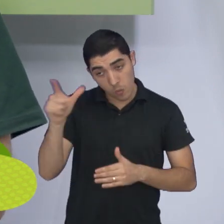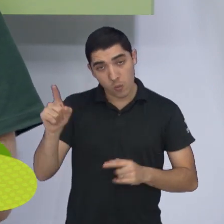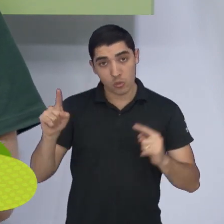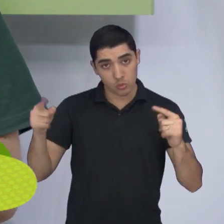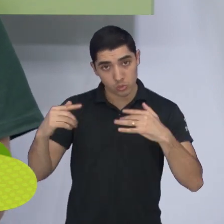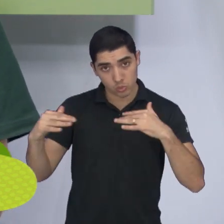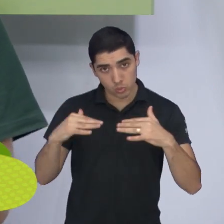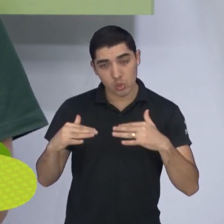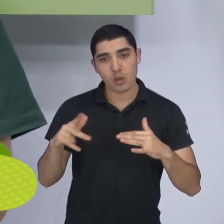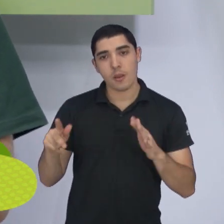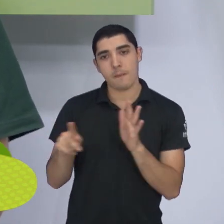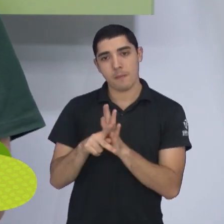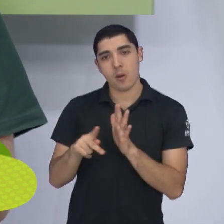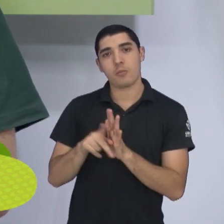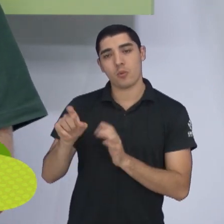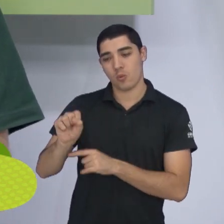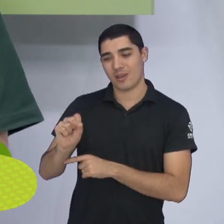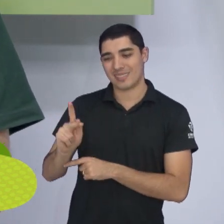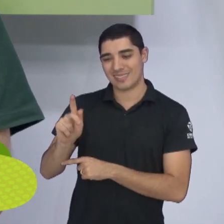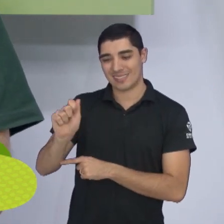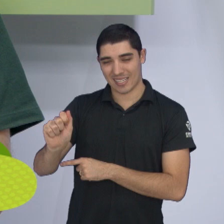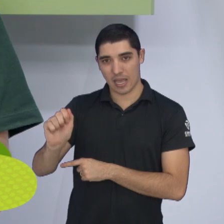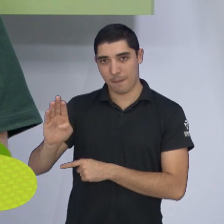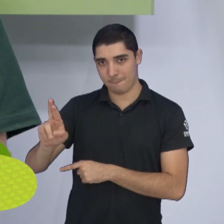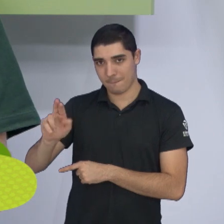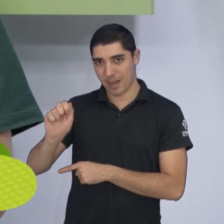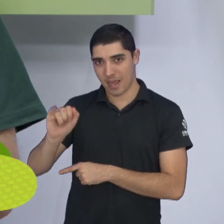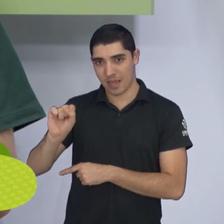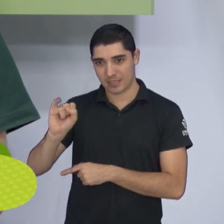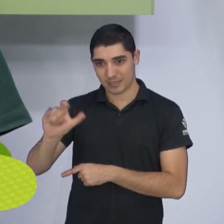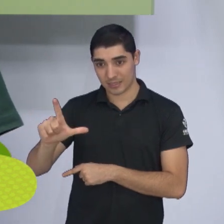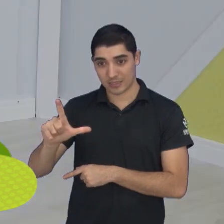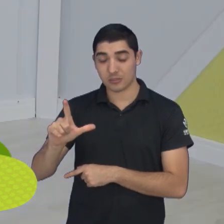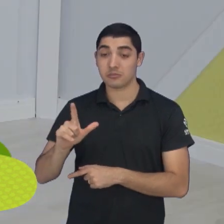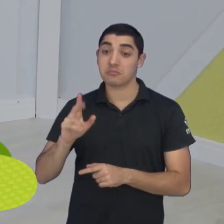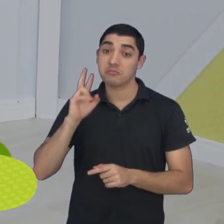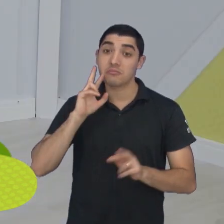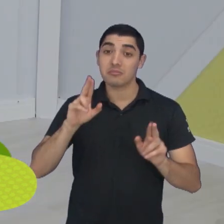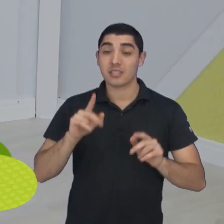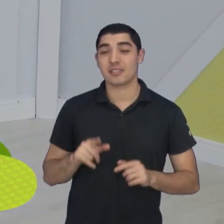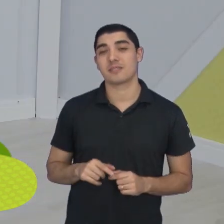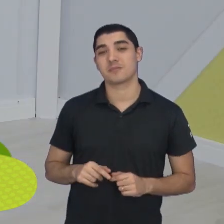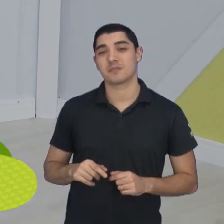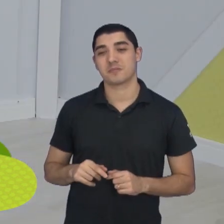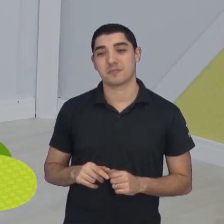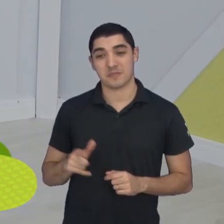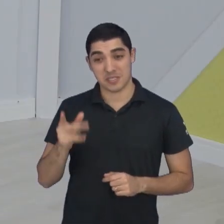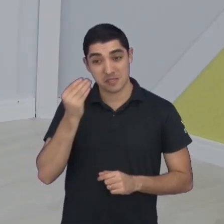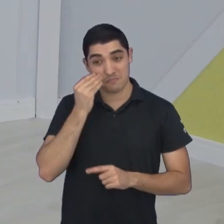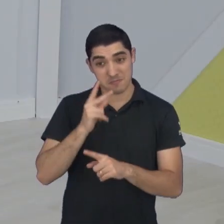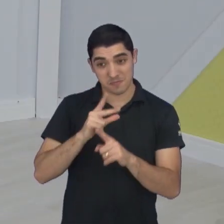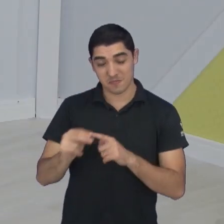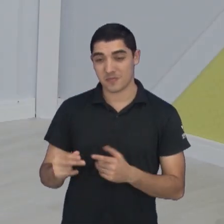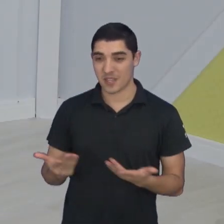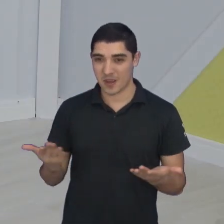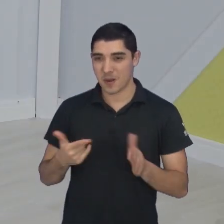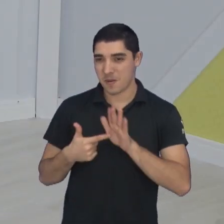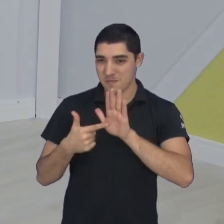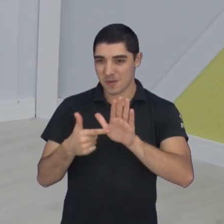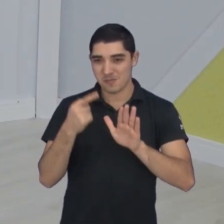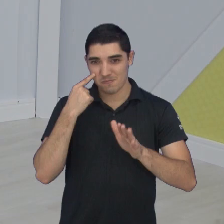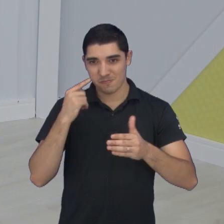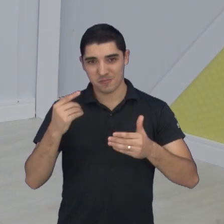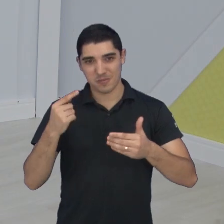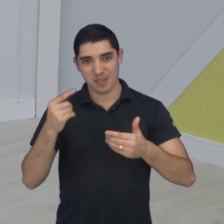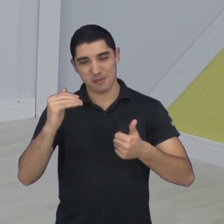Os Paralamas do Sucesso do SC Brasil consegue aí a primeira vitória coloca pra gente aqui piteco a classificação do